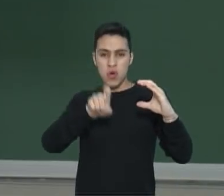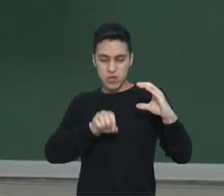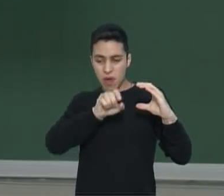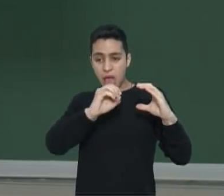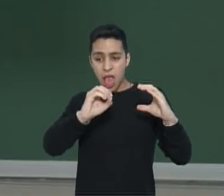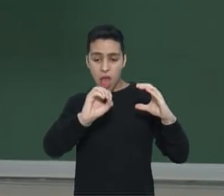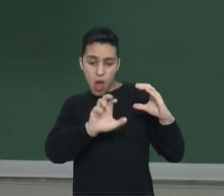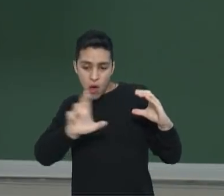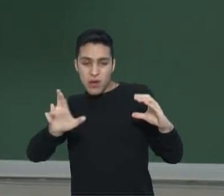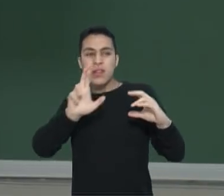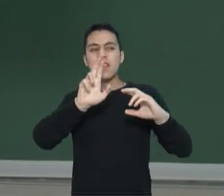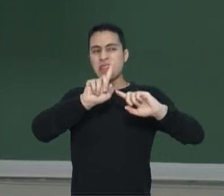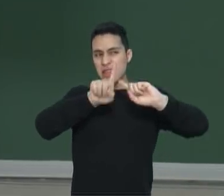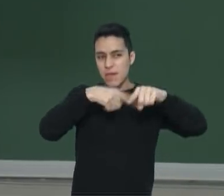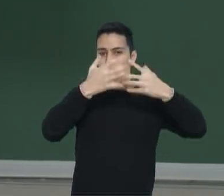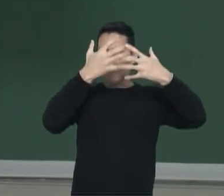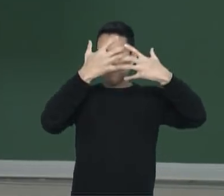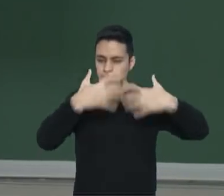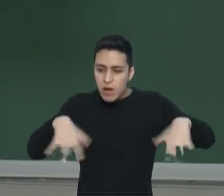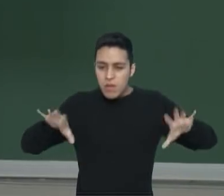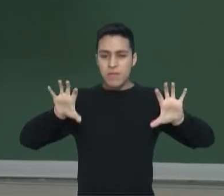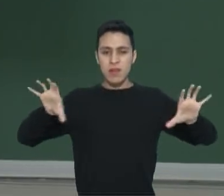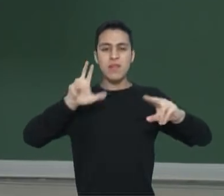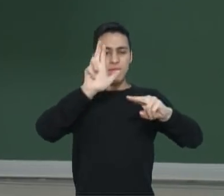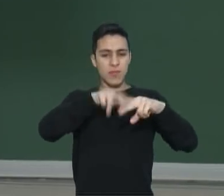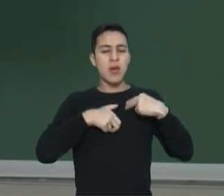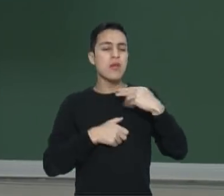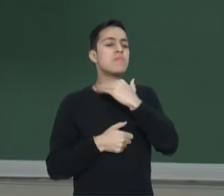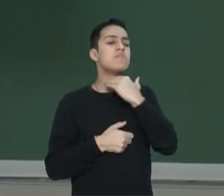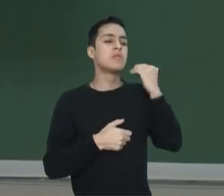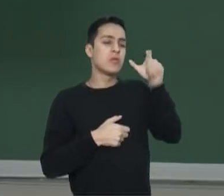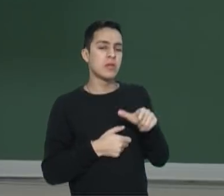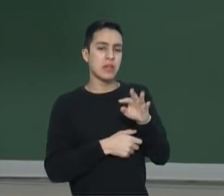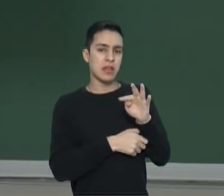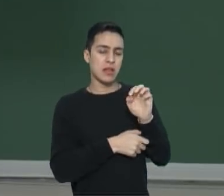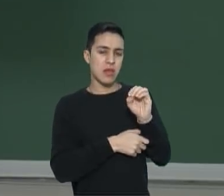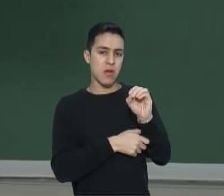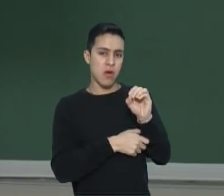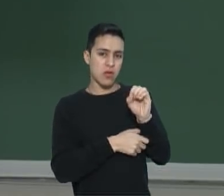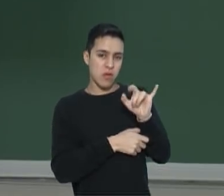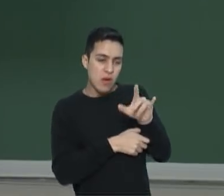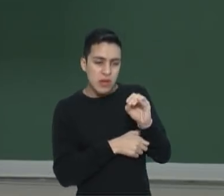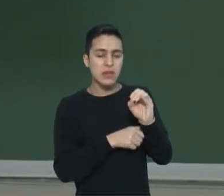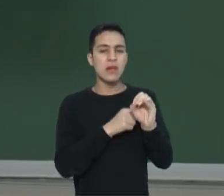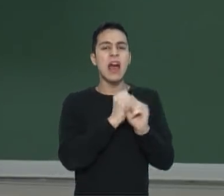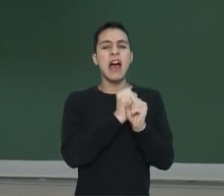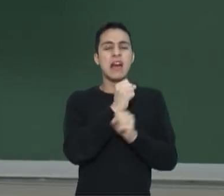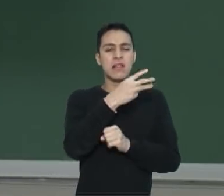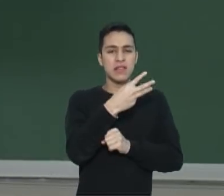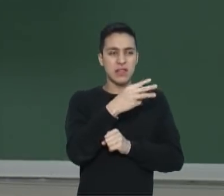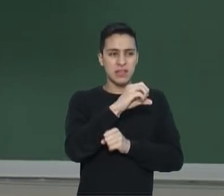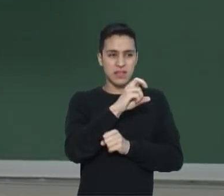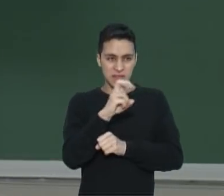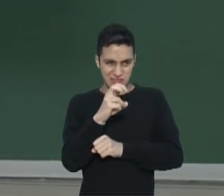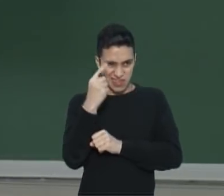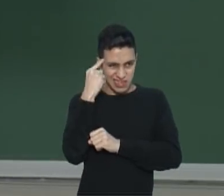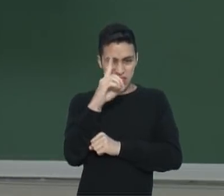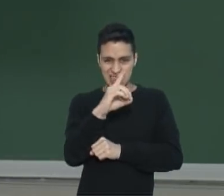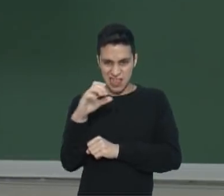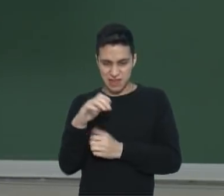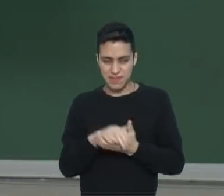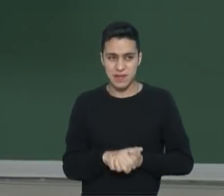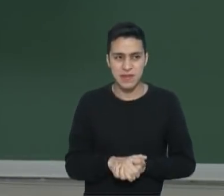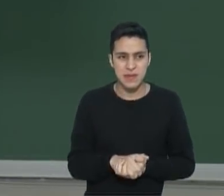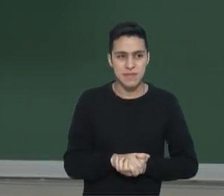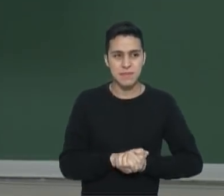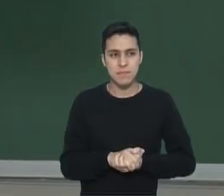Oriente, depois da divisão, né, após a morte lá de Teodósio em 395 DC. Então aqui